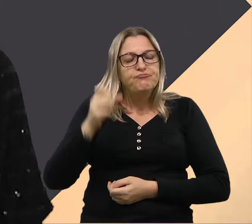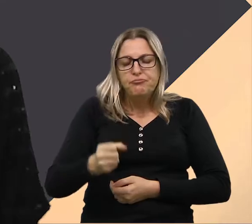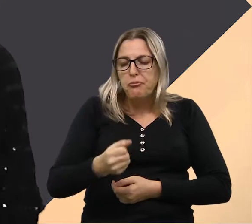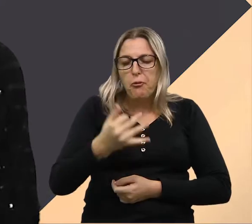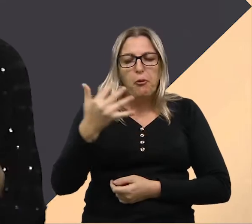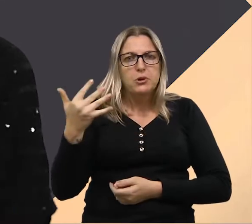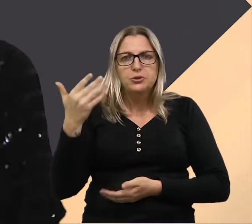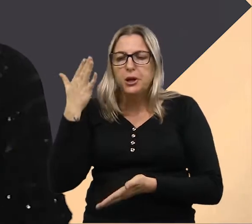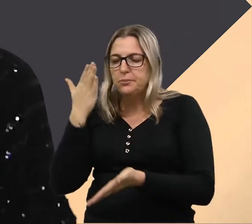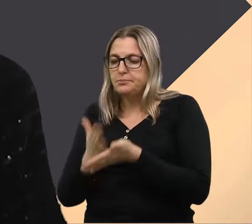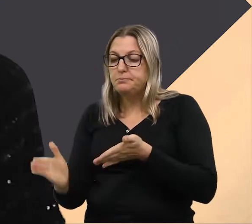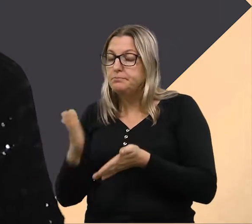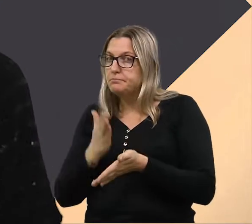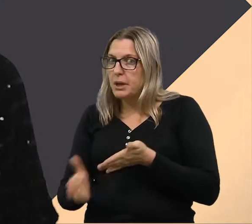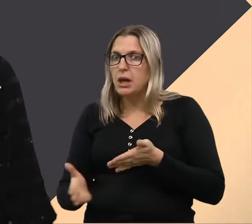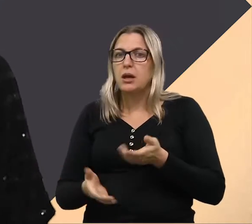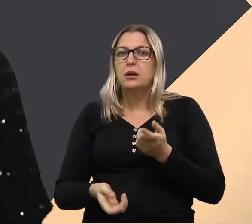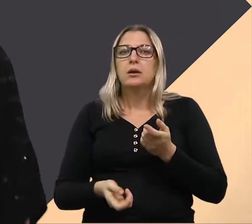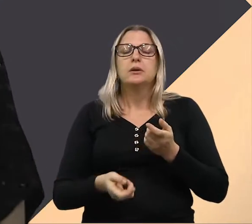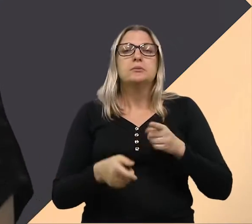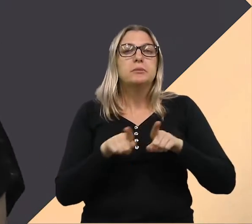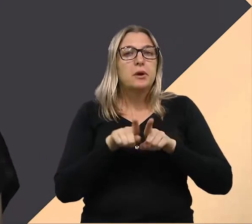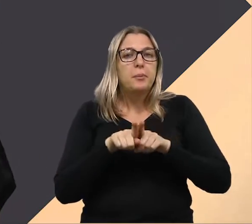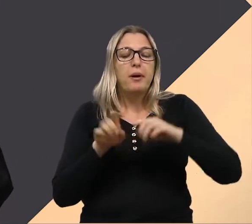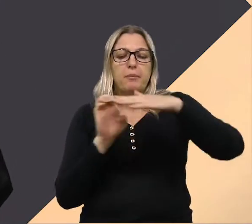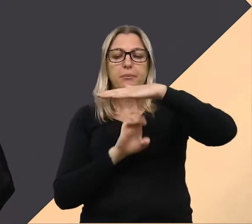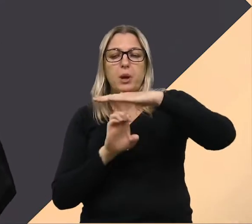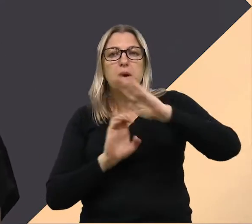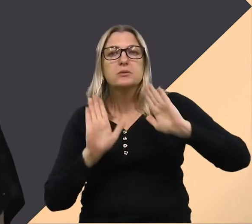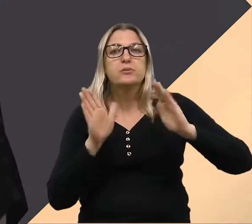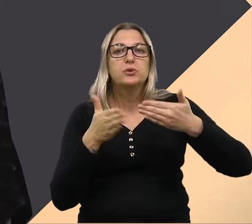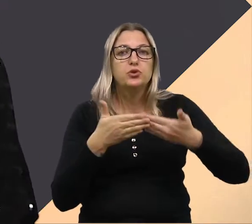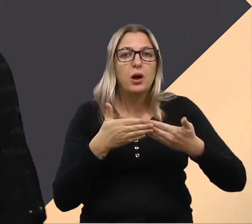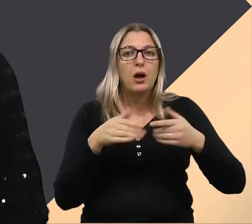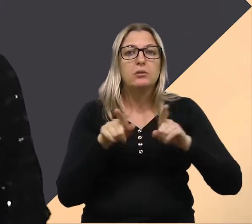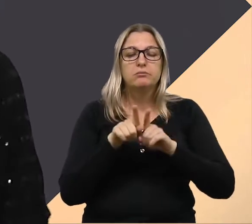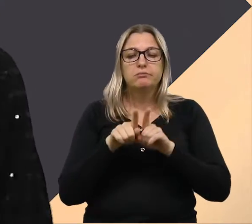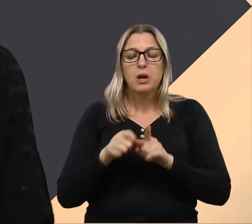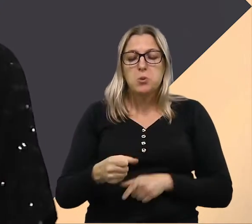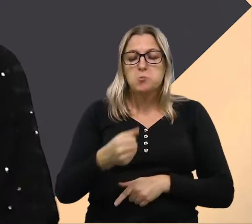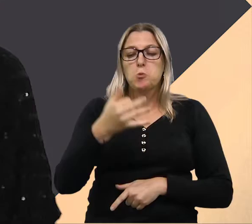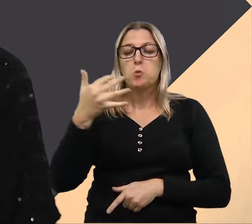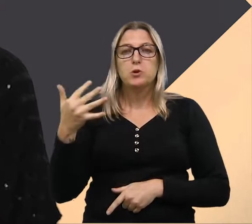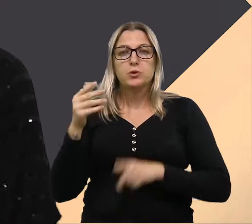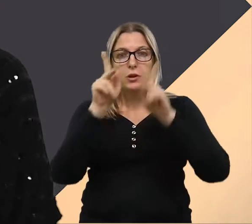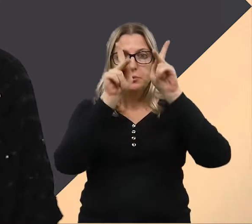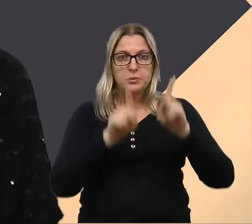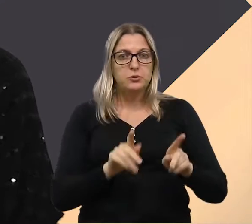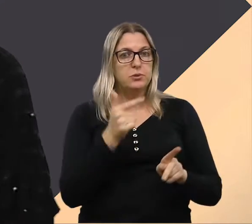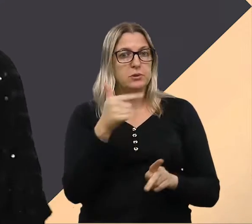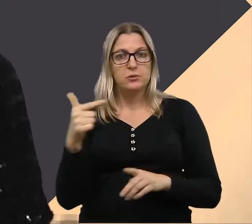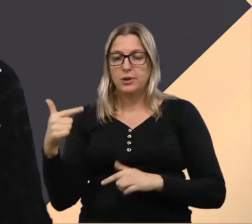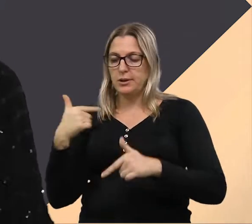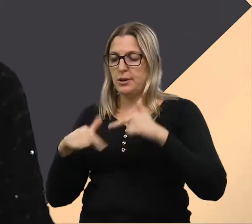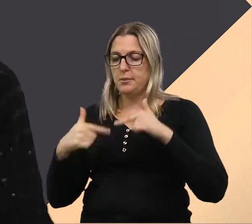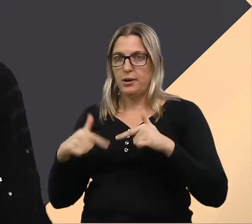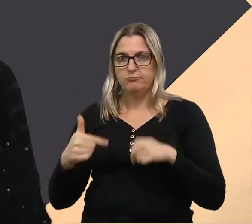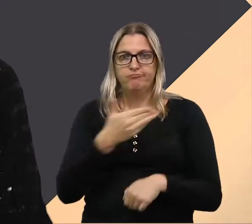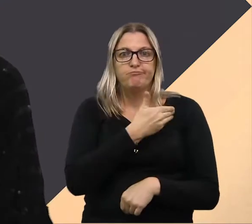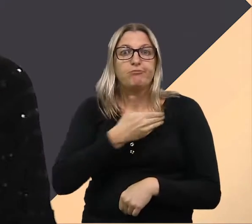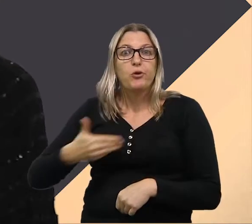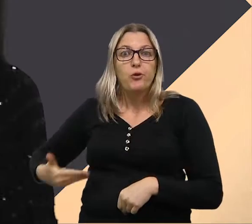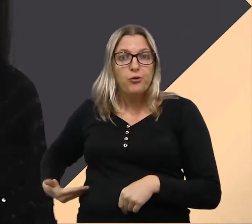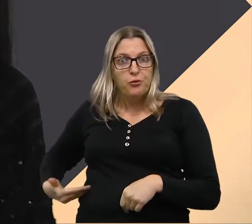contabilizar quantos se perdeu e negócios quantas empresas fecharam E qual é o número de desempregados os